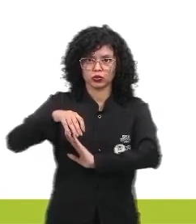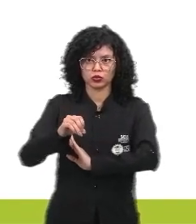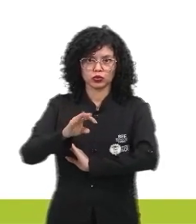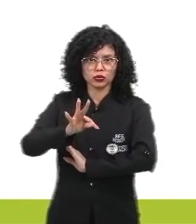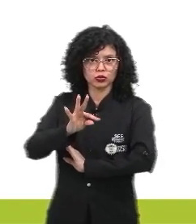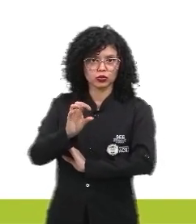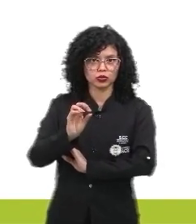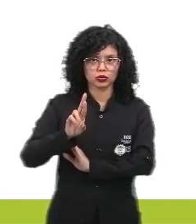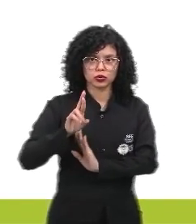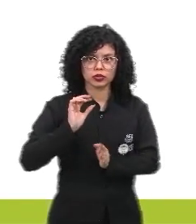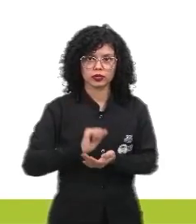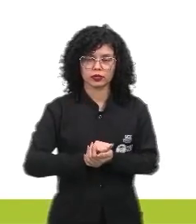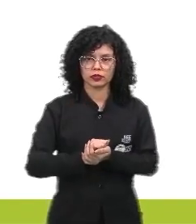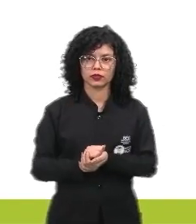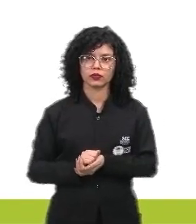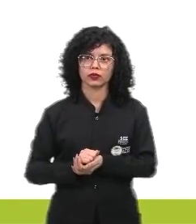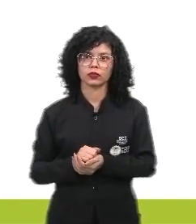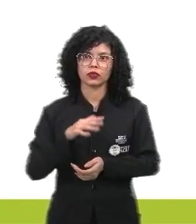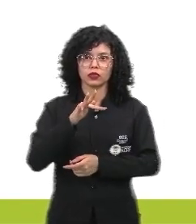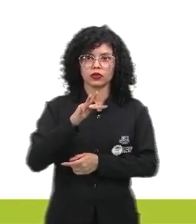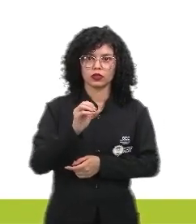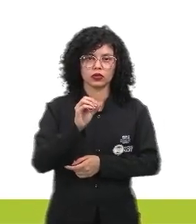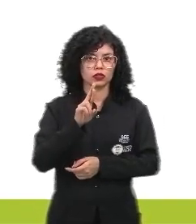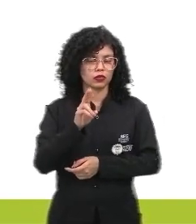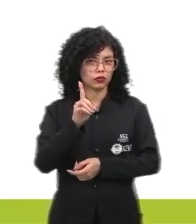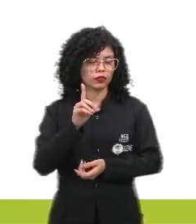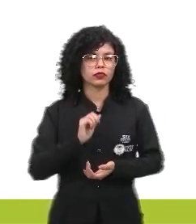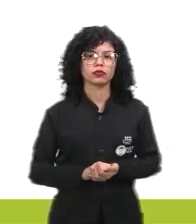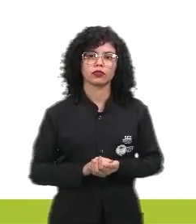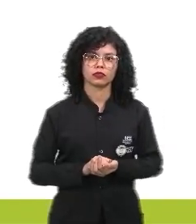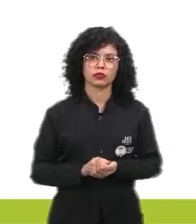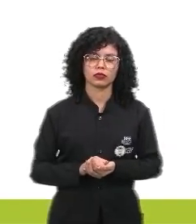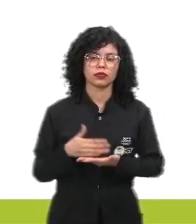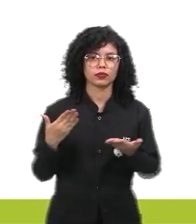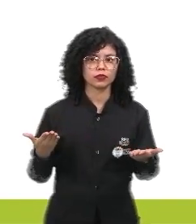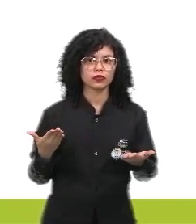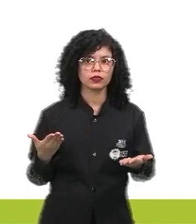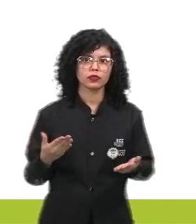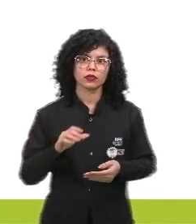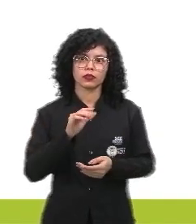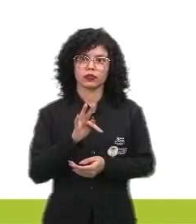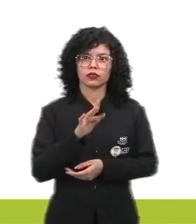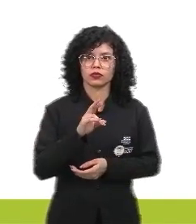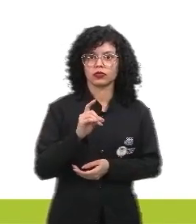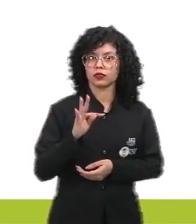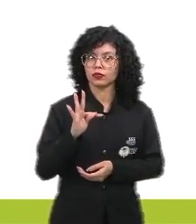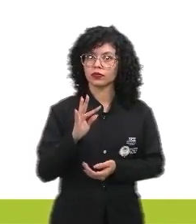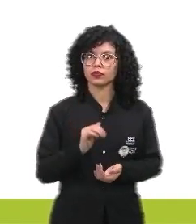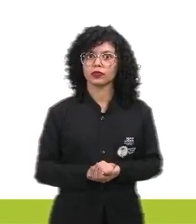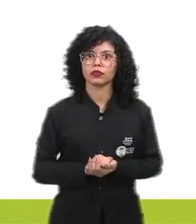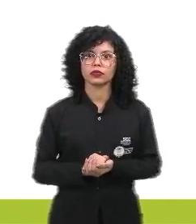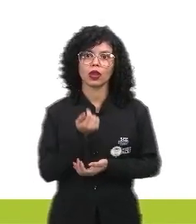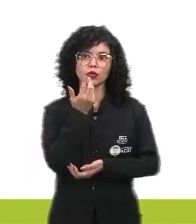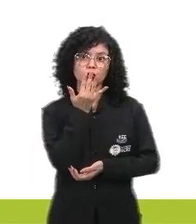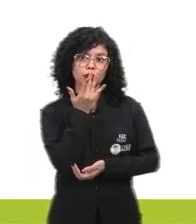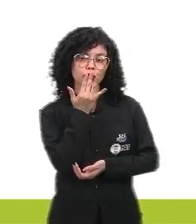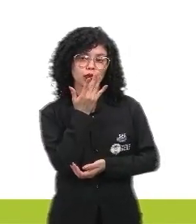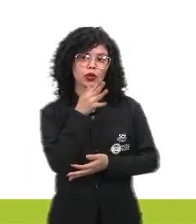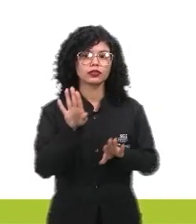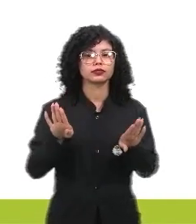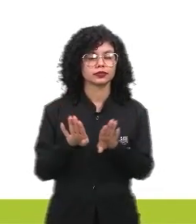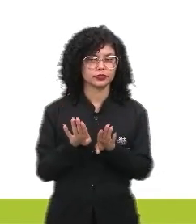né? Modelos clássicos como o Ford, por exemplo, né? O motor da Ford, o Ford T. Os corantes sintéticos,